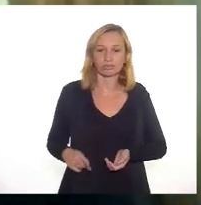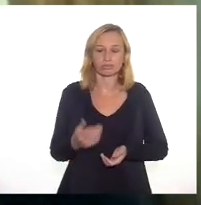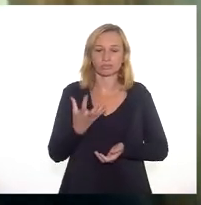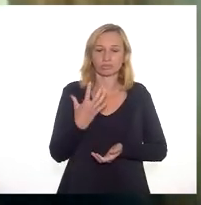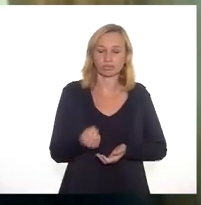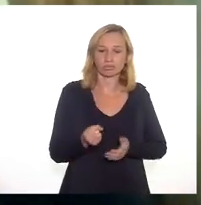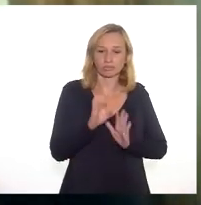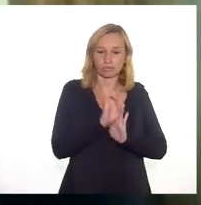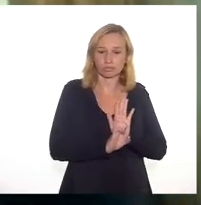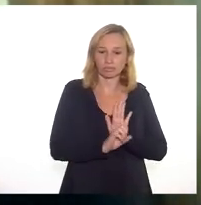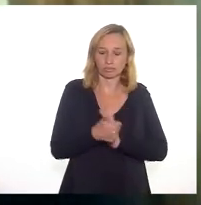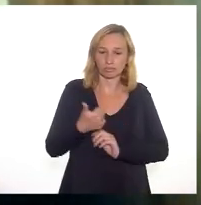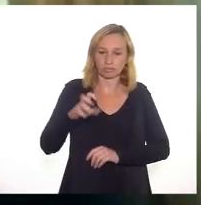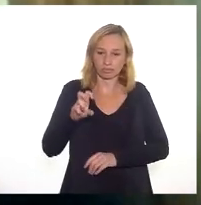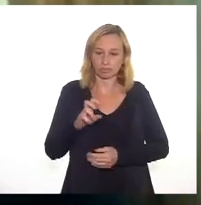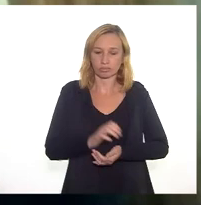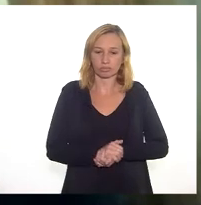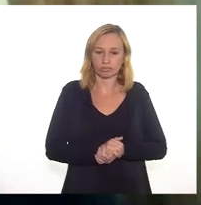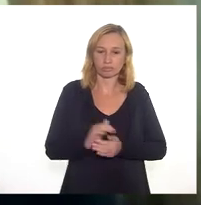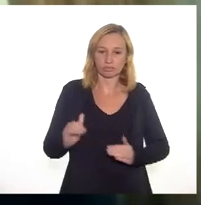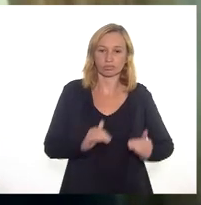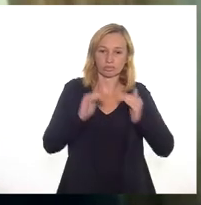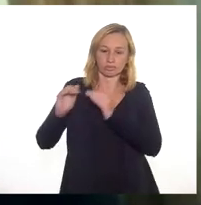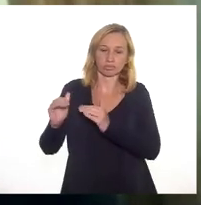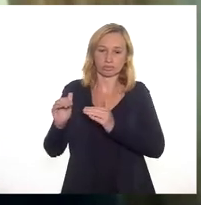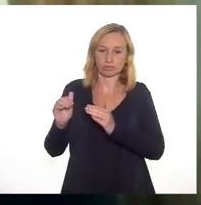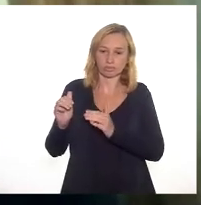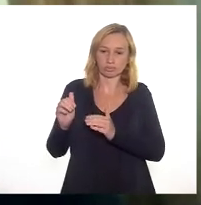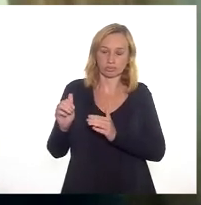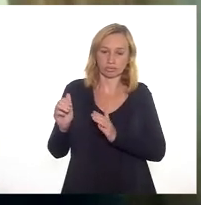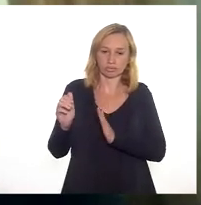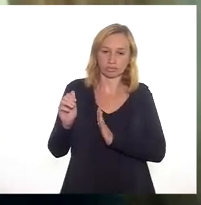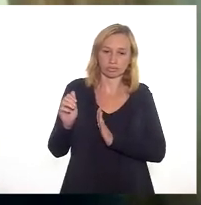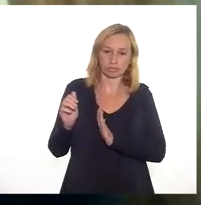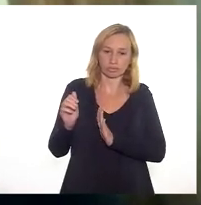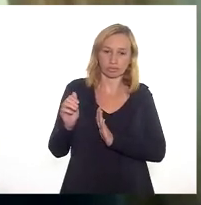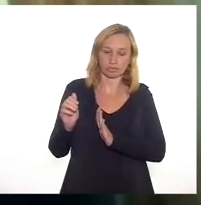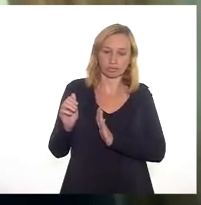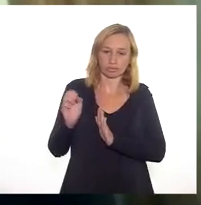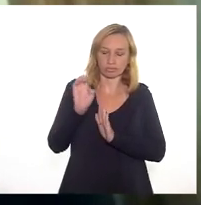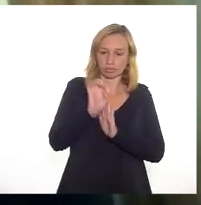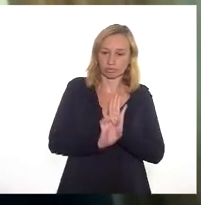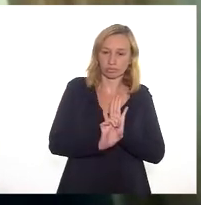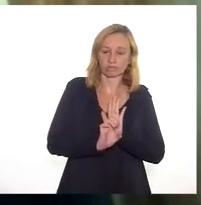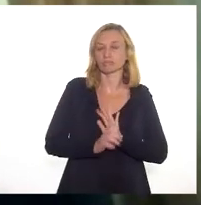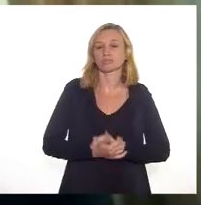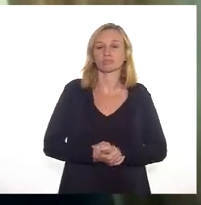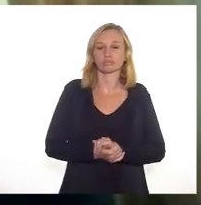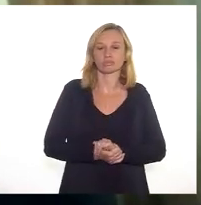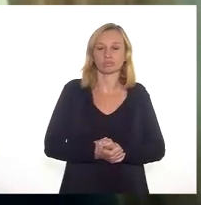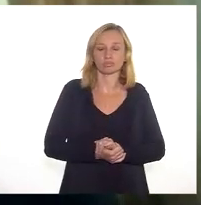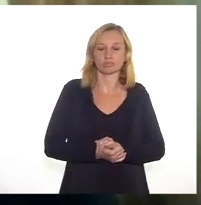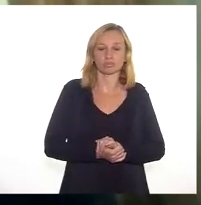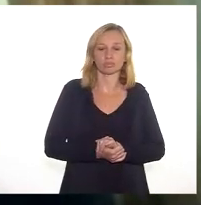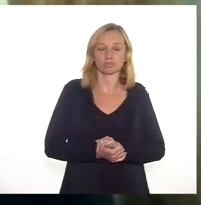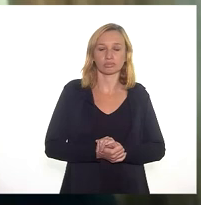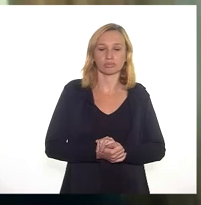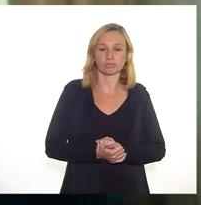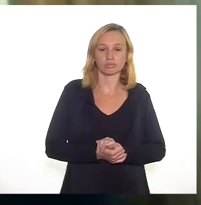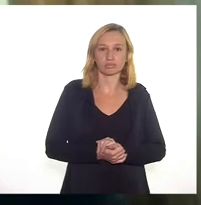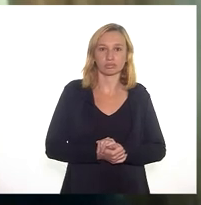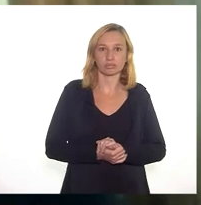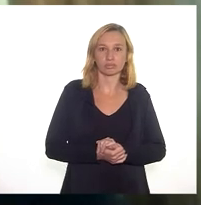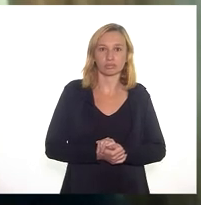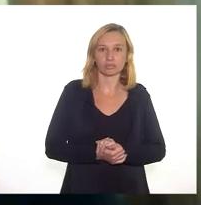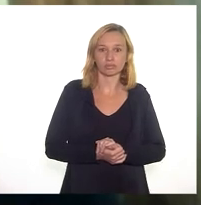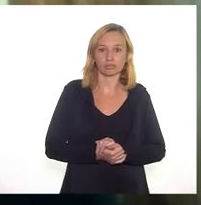emenda 15, favorável com subemenda a 7, favorável com subemenda a emenda 26, favorável